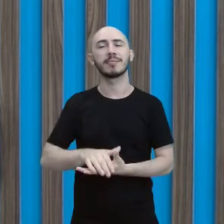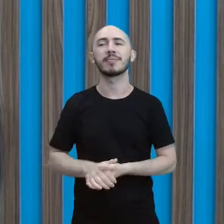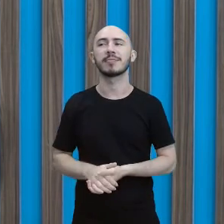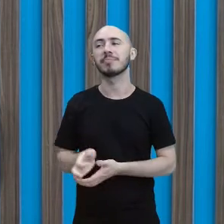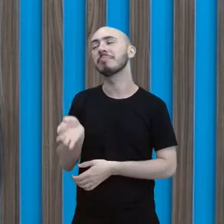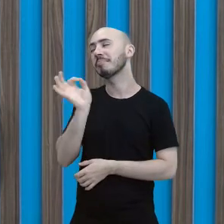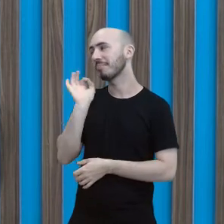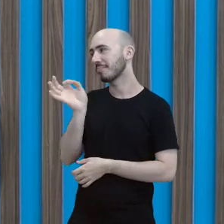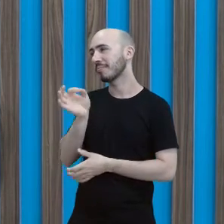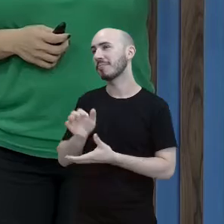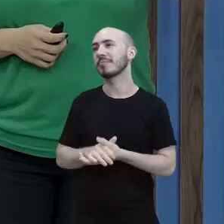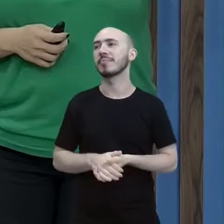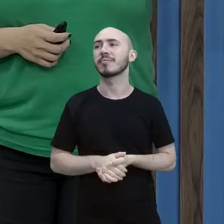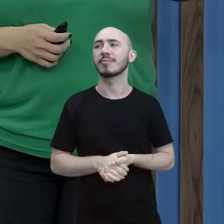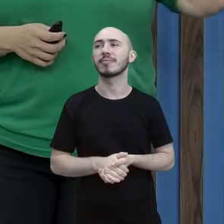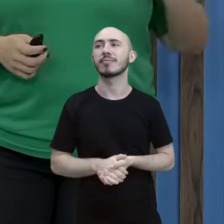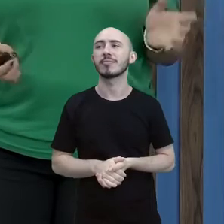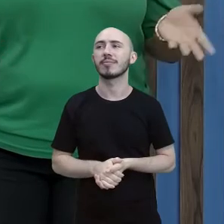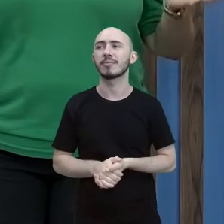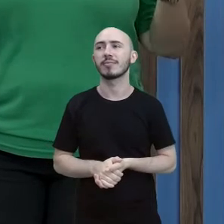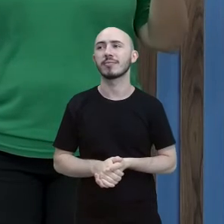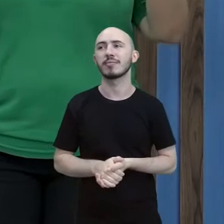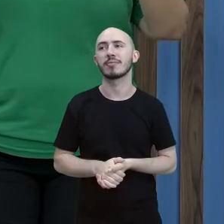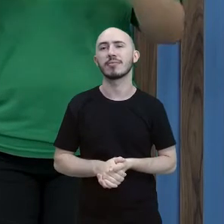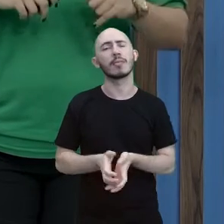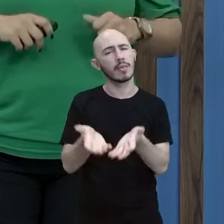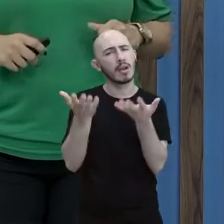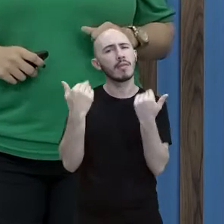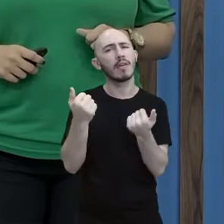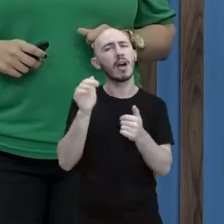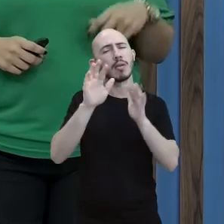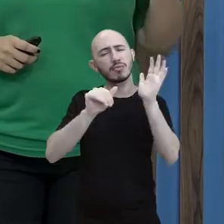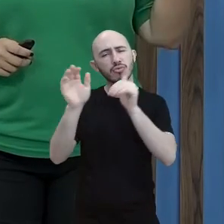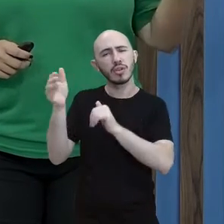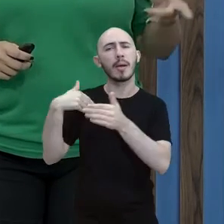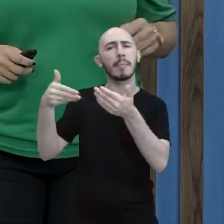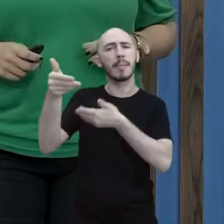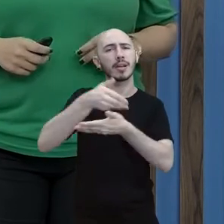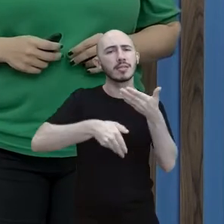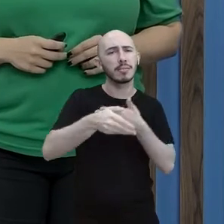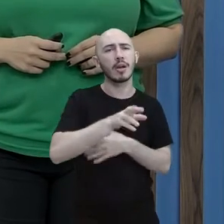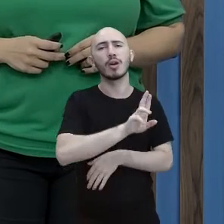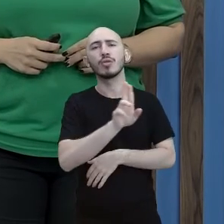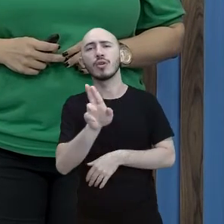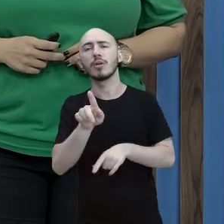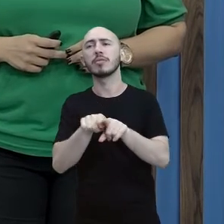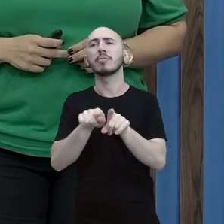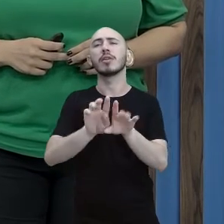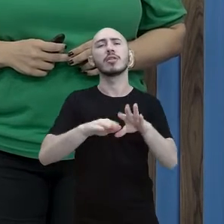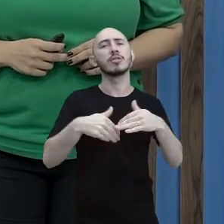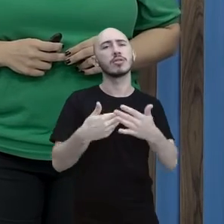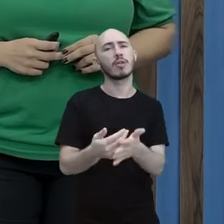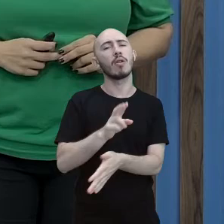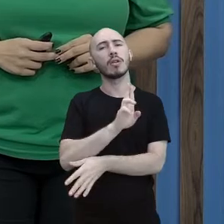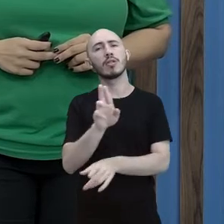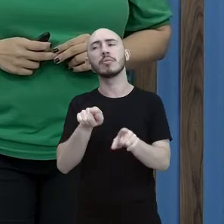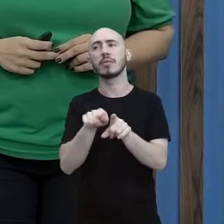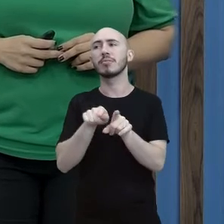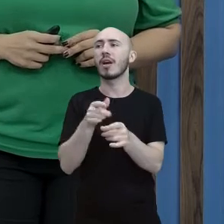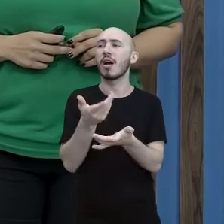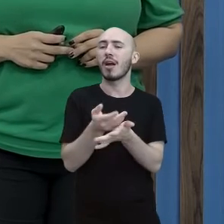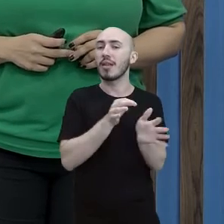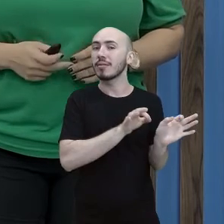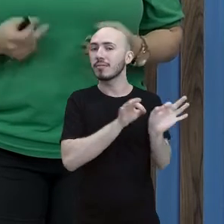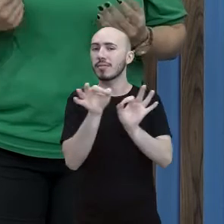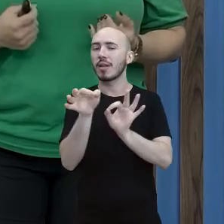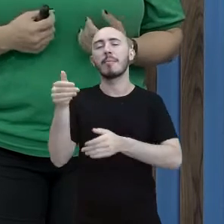É isso aí, professora. Então, galera, participa aí com a gente, fala o nome, né, de quem está aí assistindo nossa aula. A